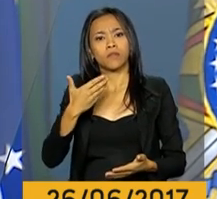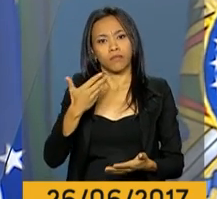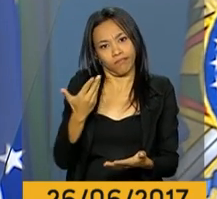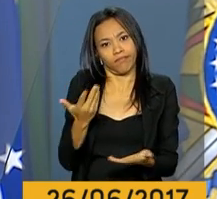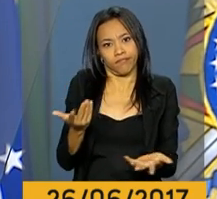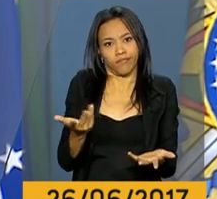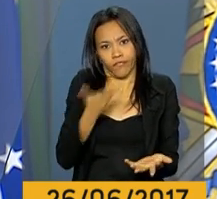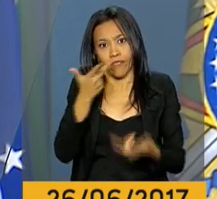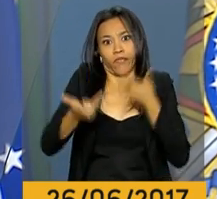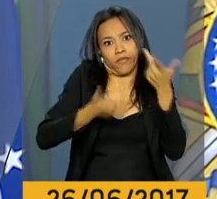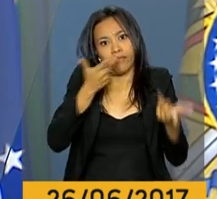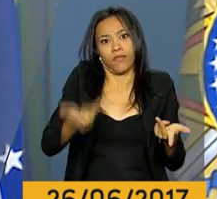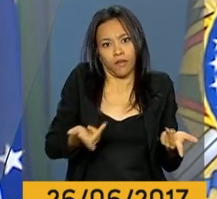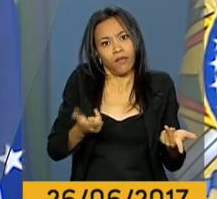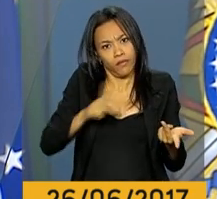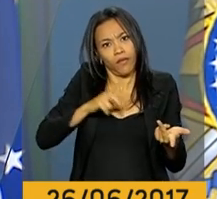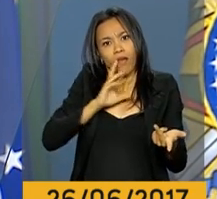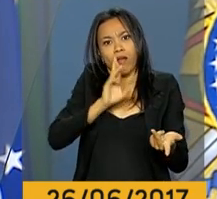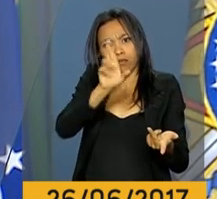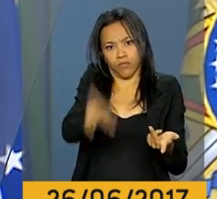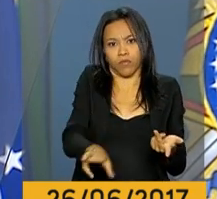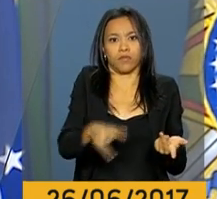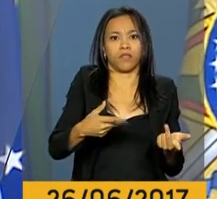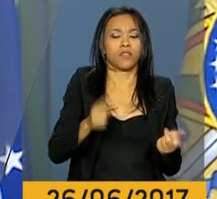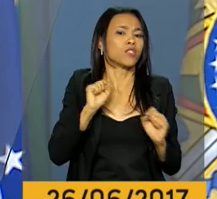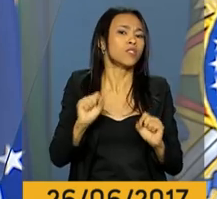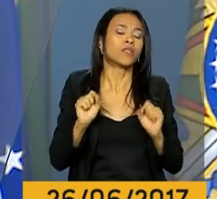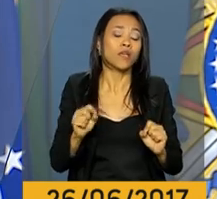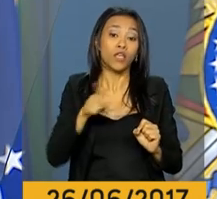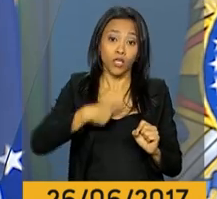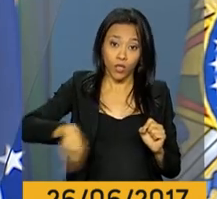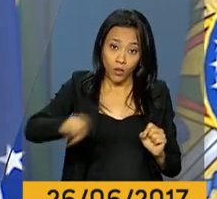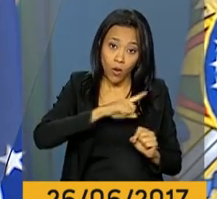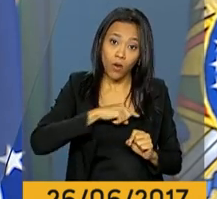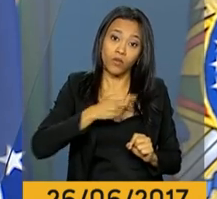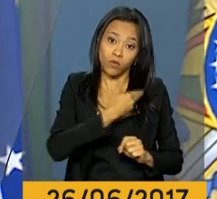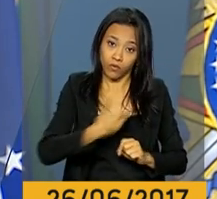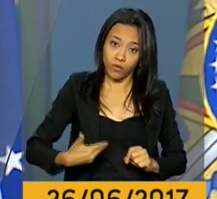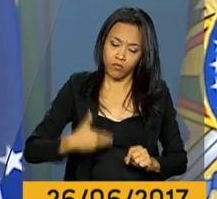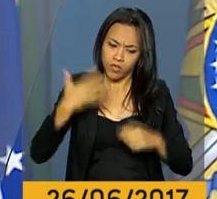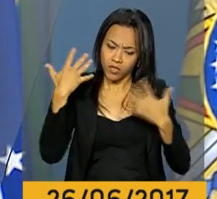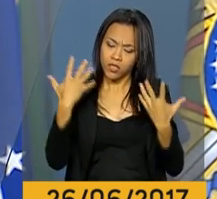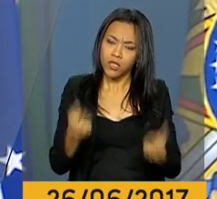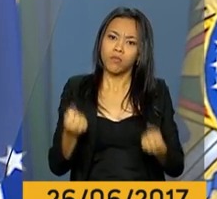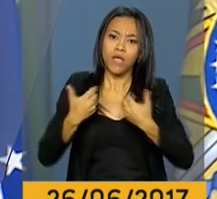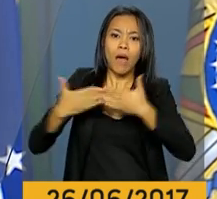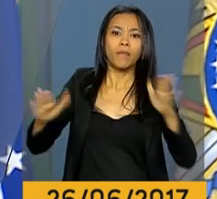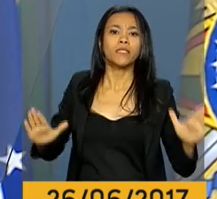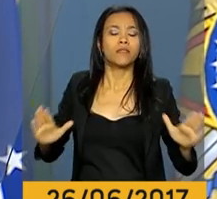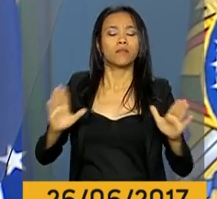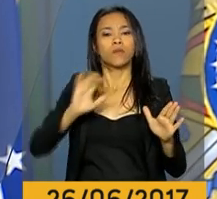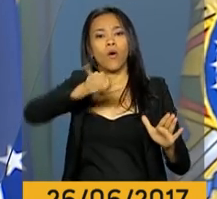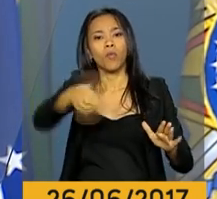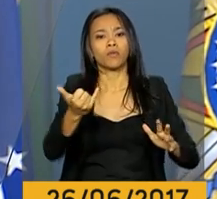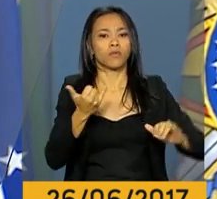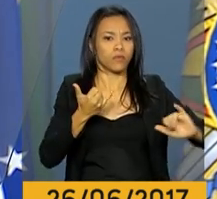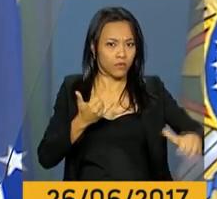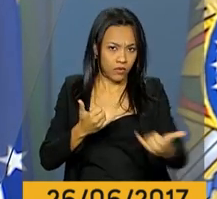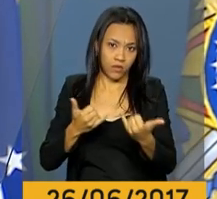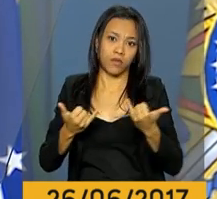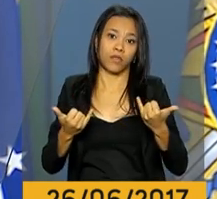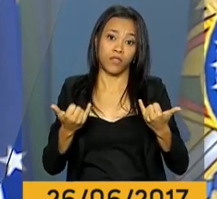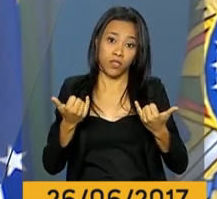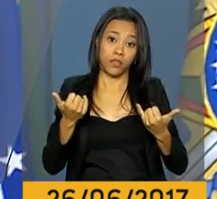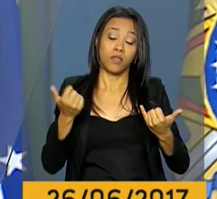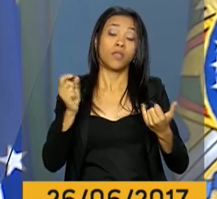eh e obtém respostas no sentido de que nós estamos fazendo uma taub abertura que permite a a evidentemente